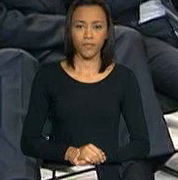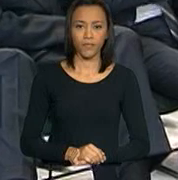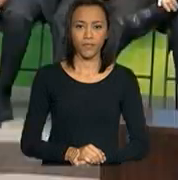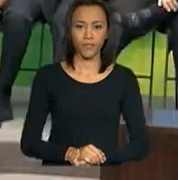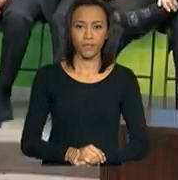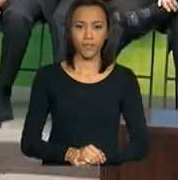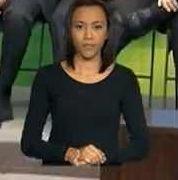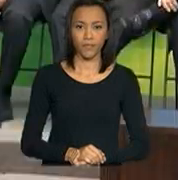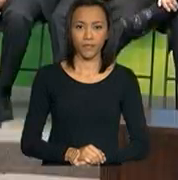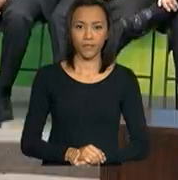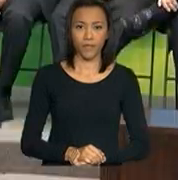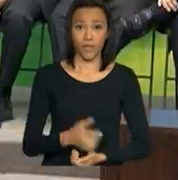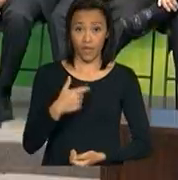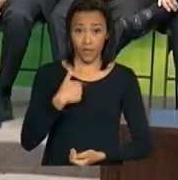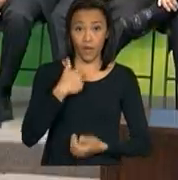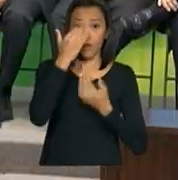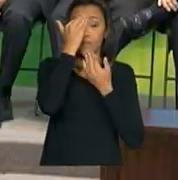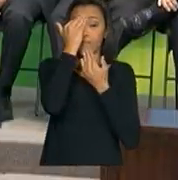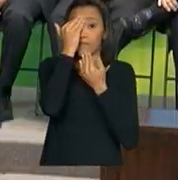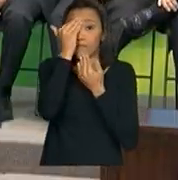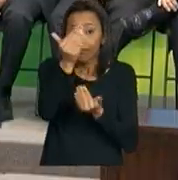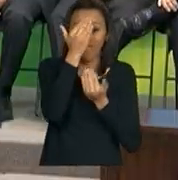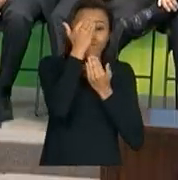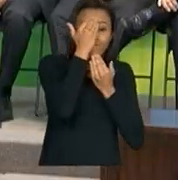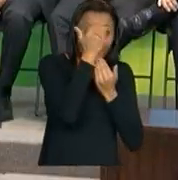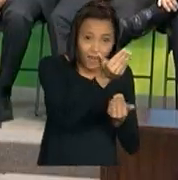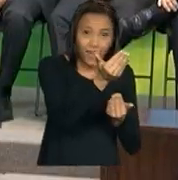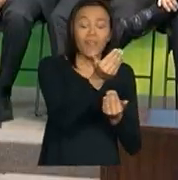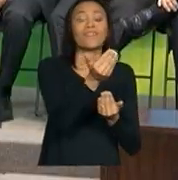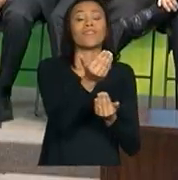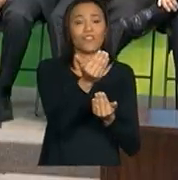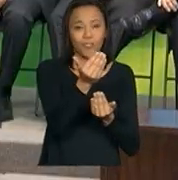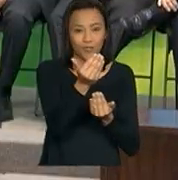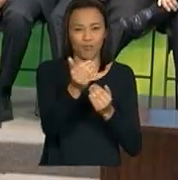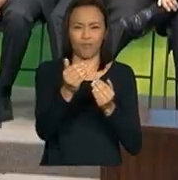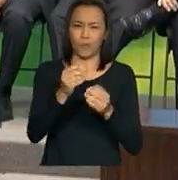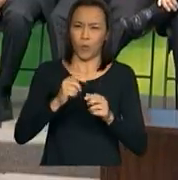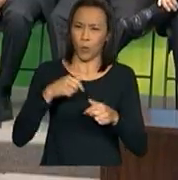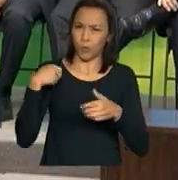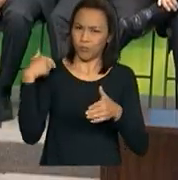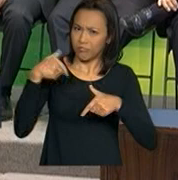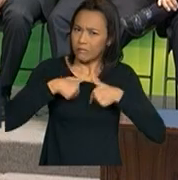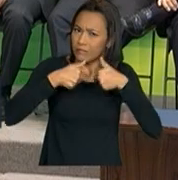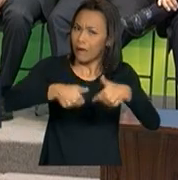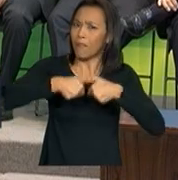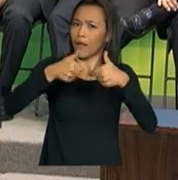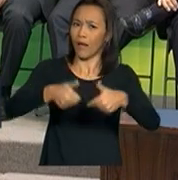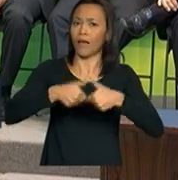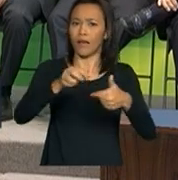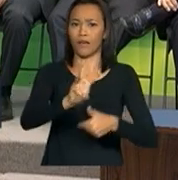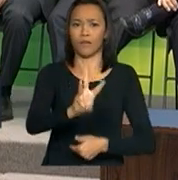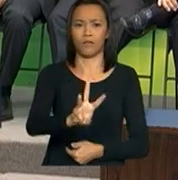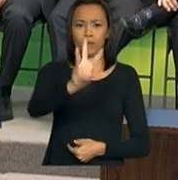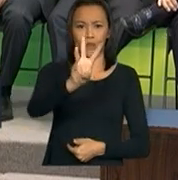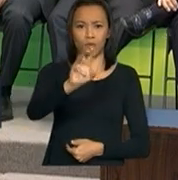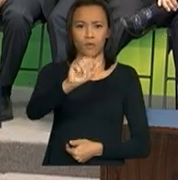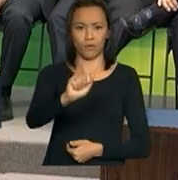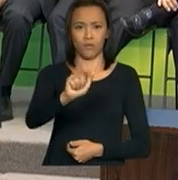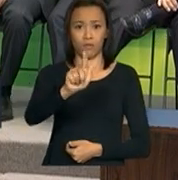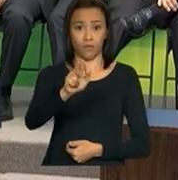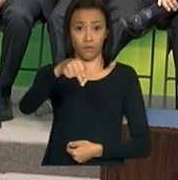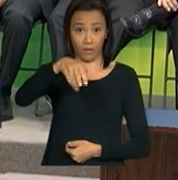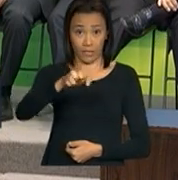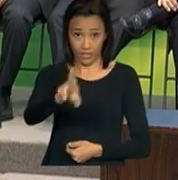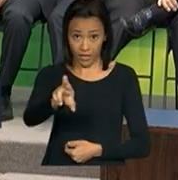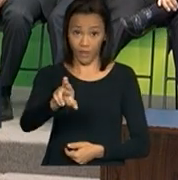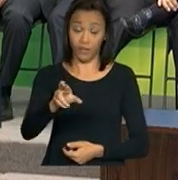Ribeiro eu agradeço a dedicação e o trabalho competente do Wagner que